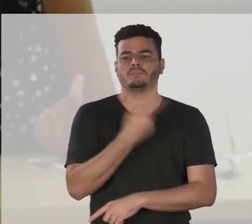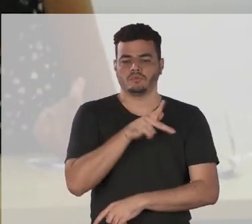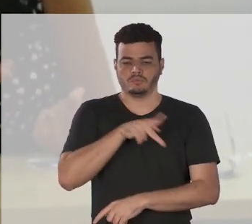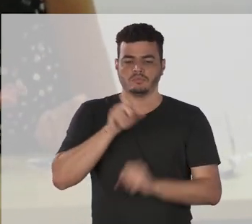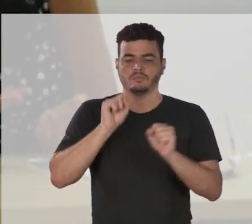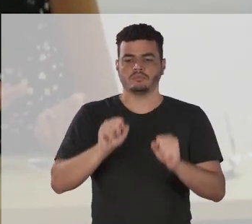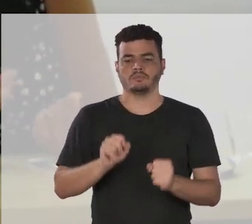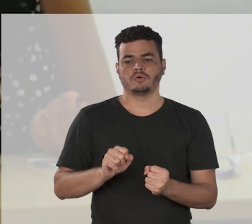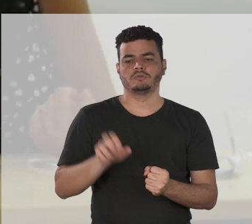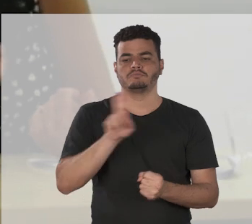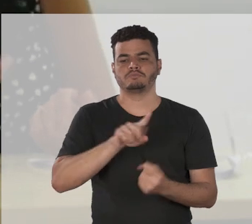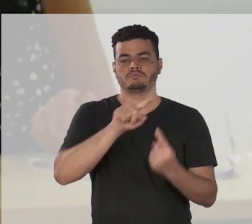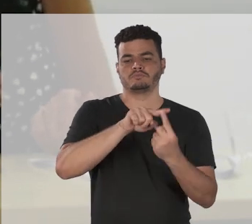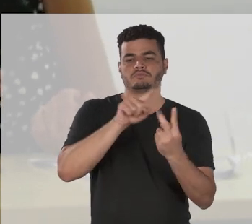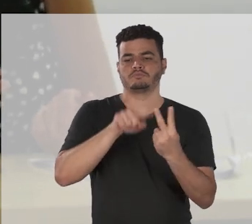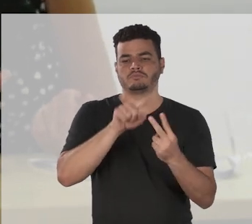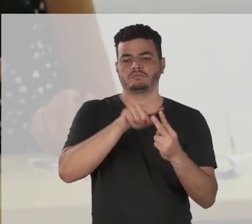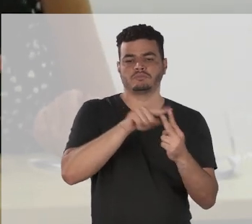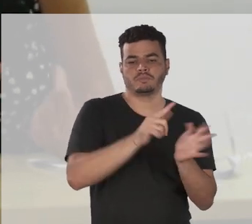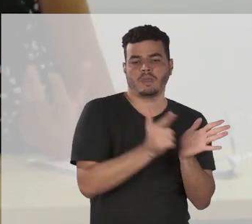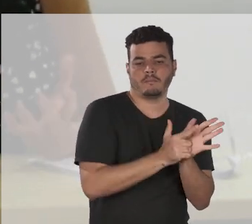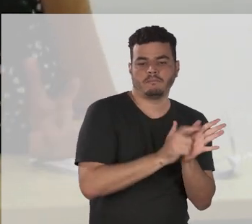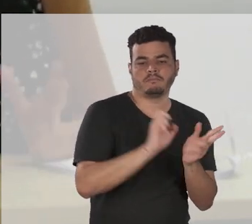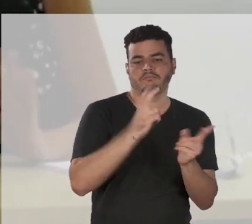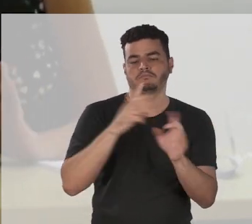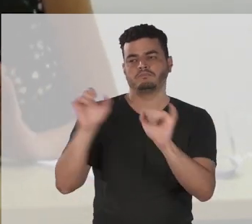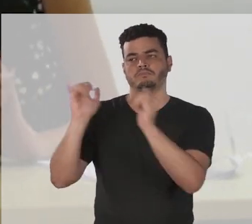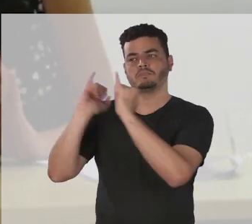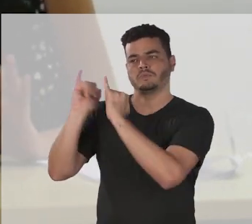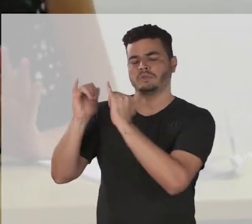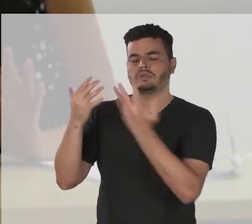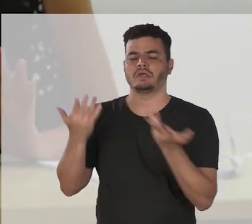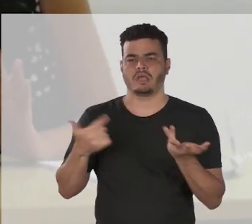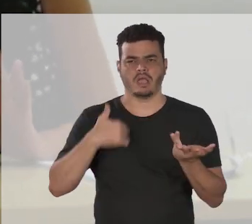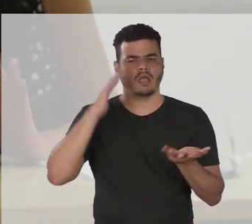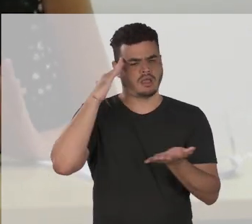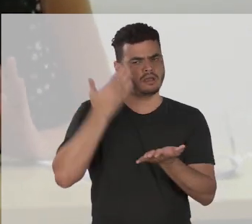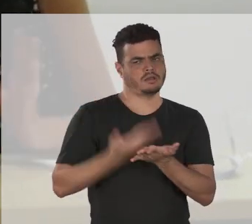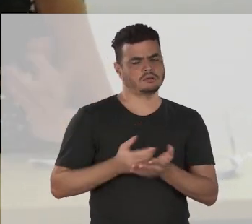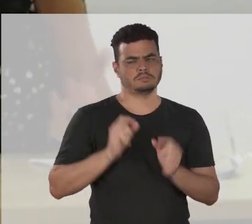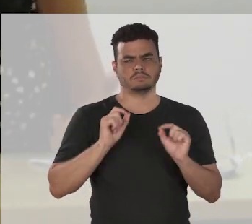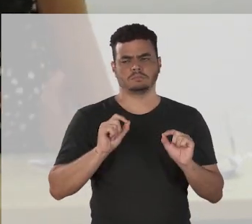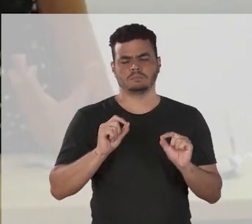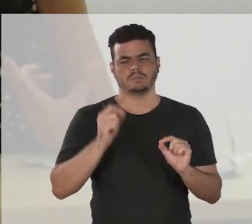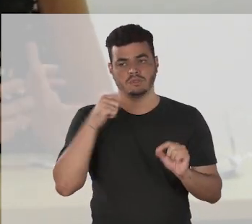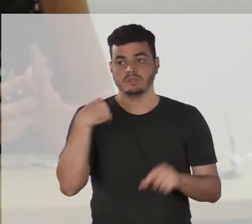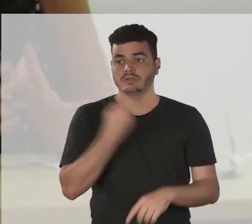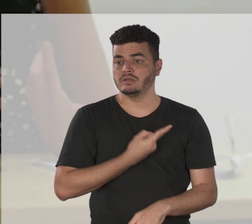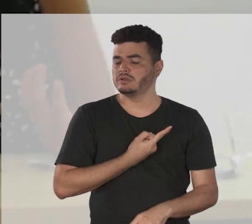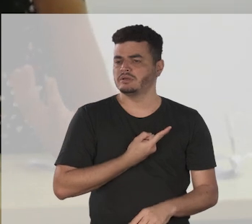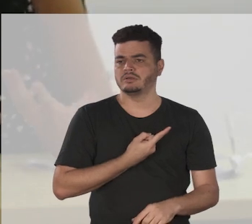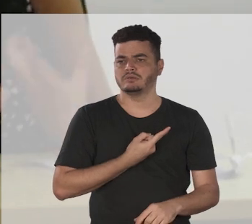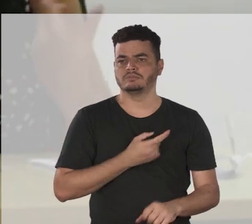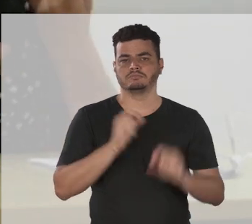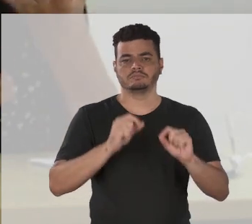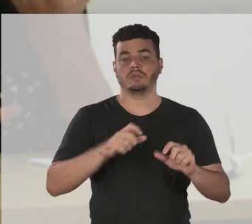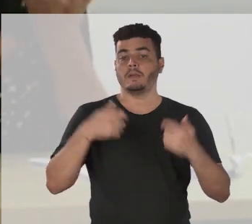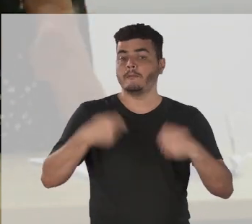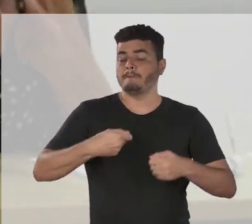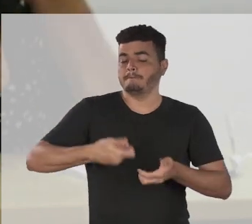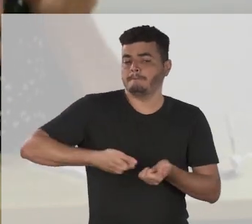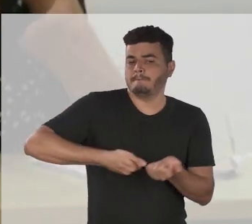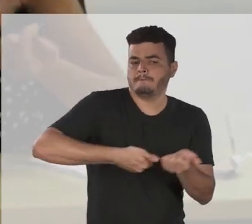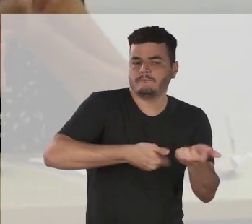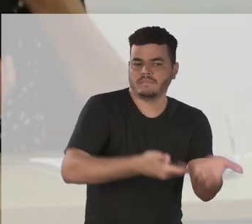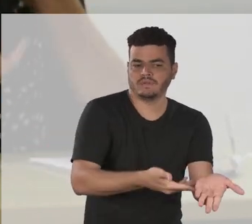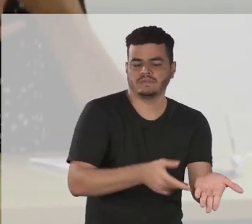tanto virtual como o livro impresso. Mas eu acredito que, sem dúvidas, que tem que aproximar os livros às crianças, né? Ou